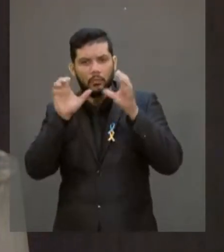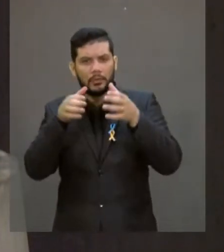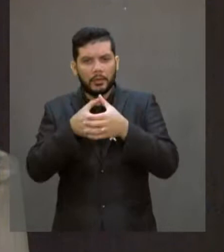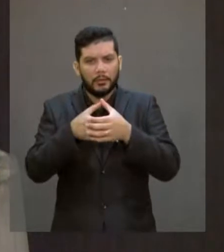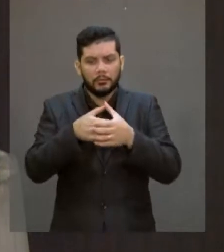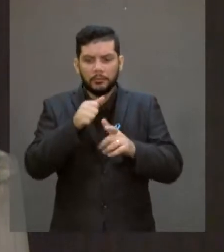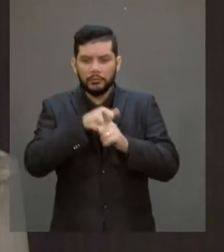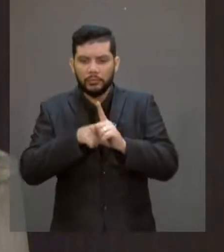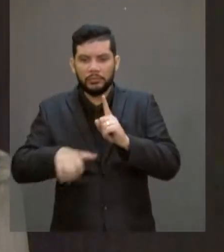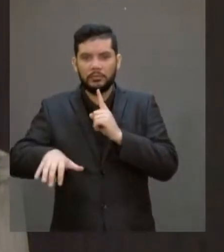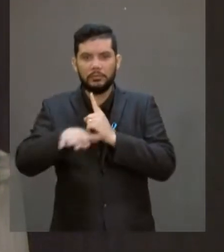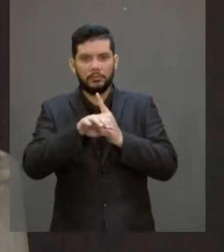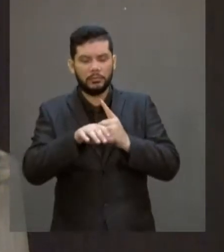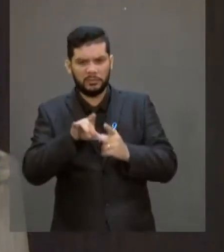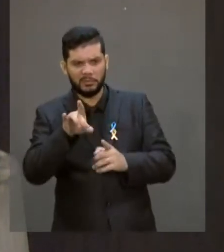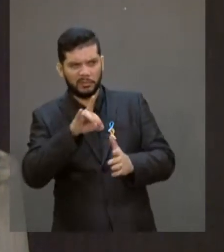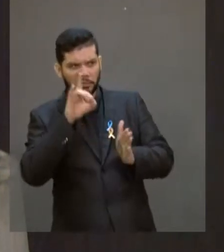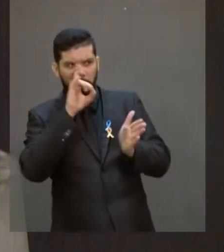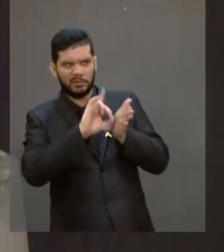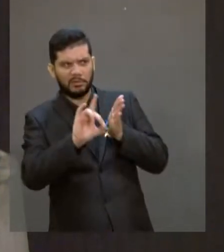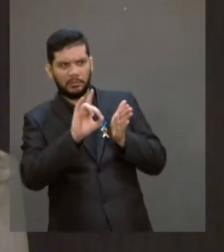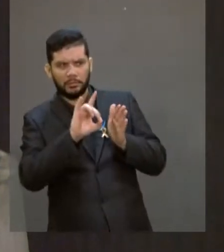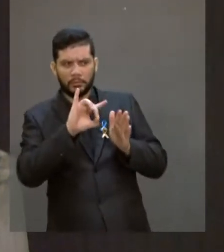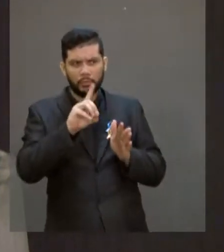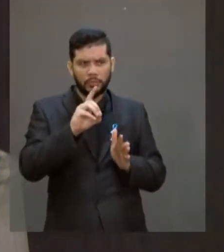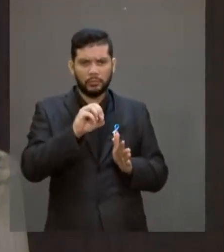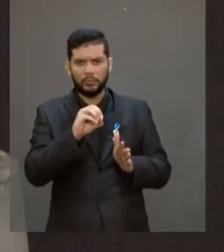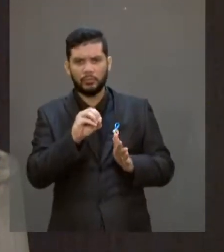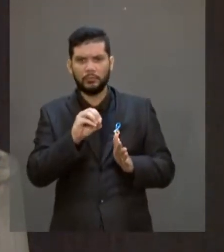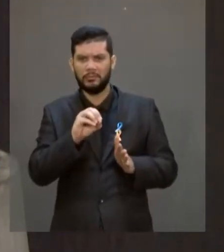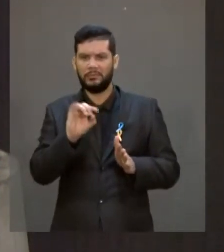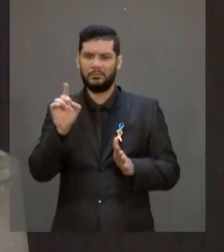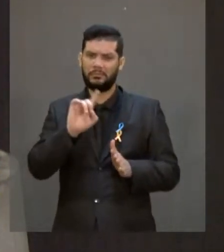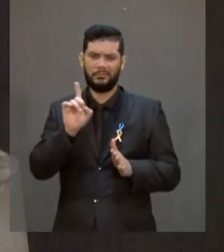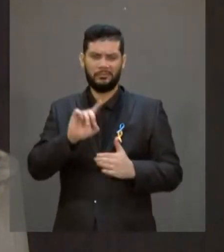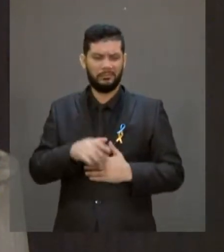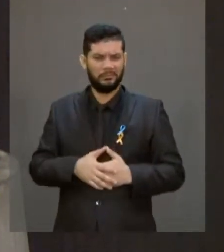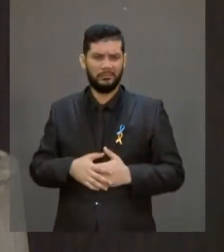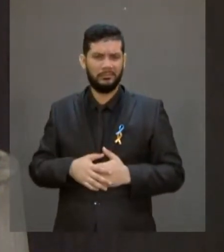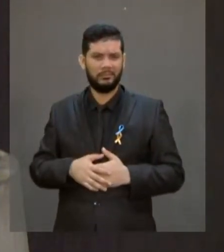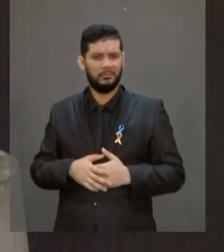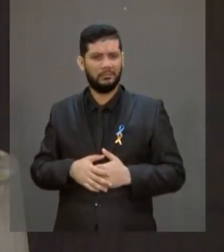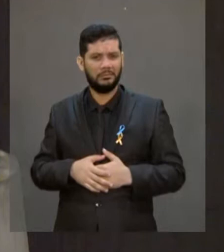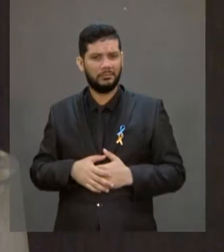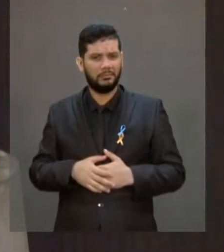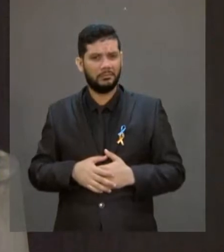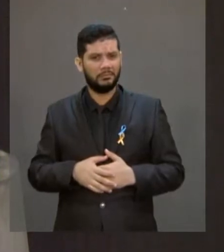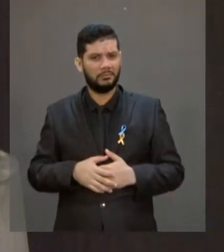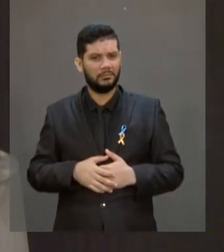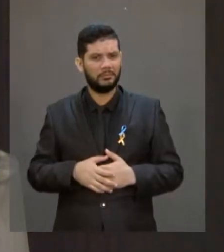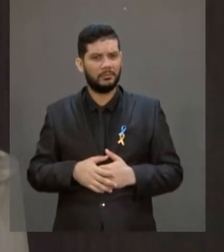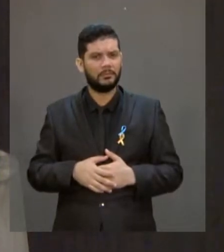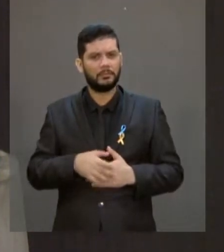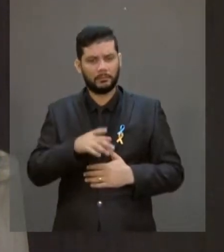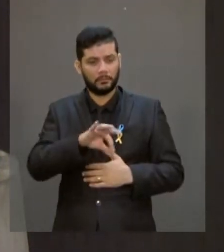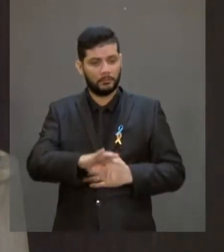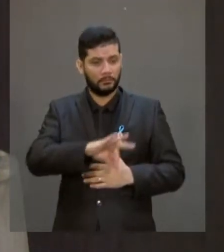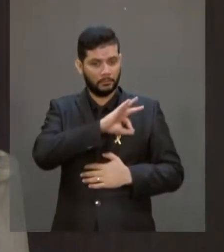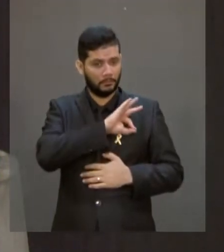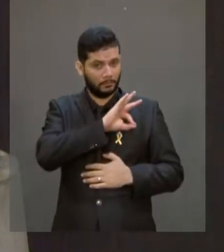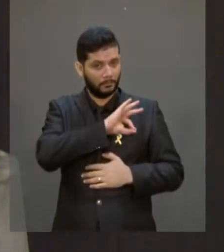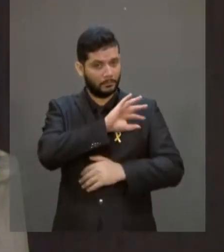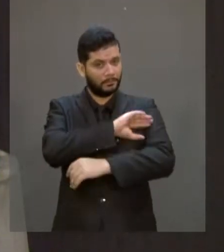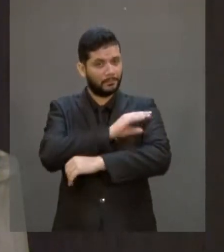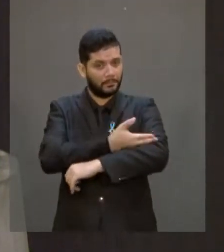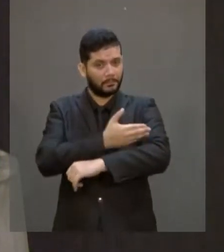não seja vista como inimiga, em que a sociedade não seja vista como inimiga, e em que a força policial